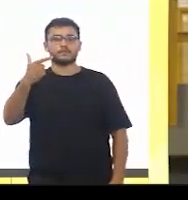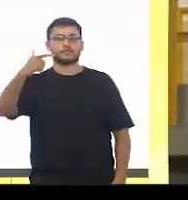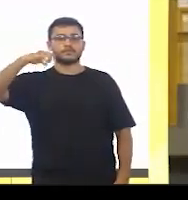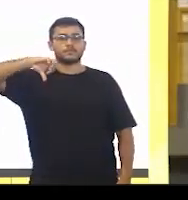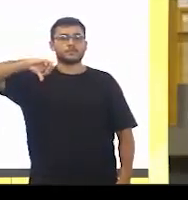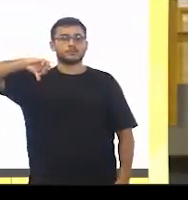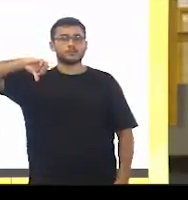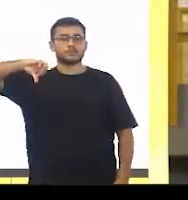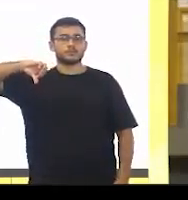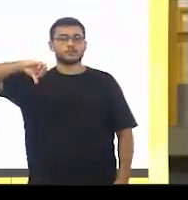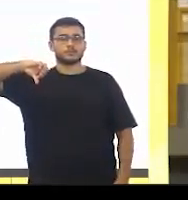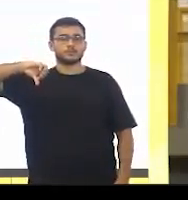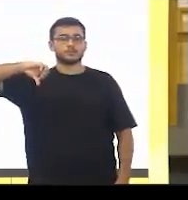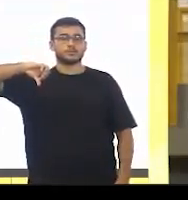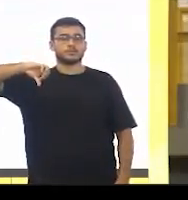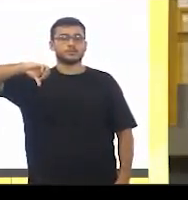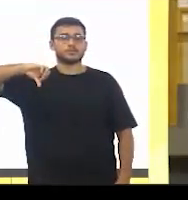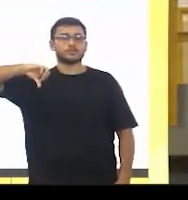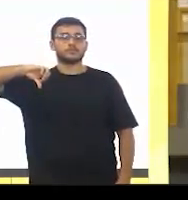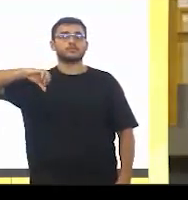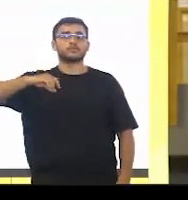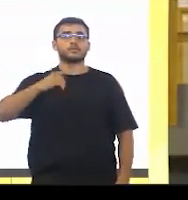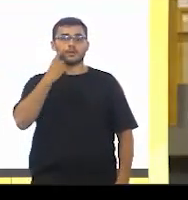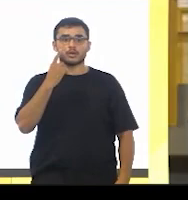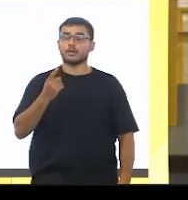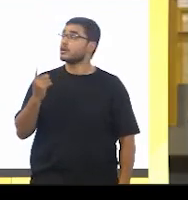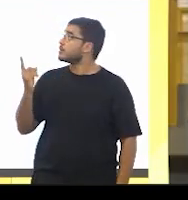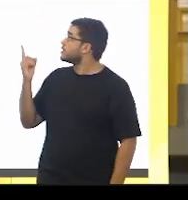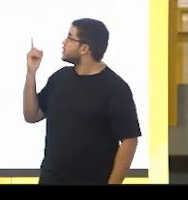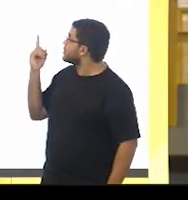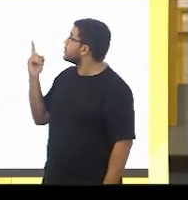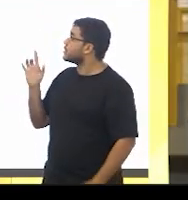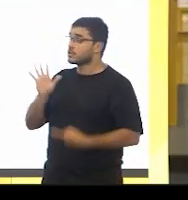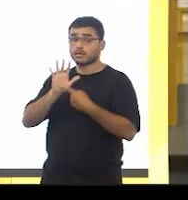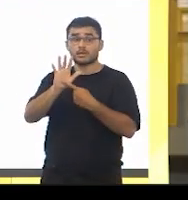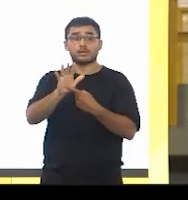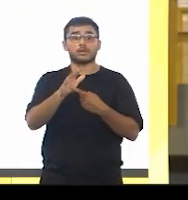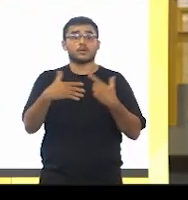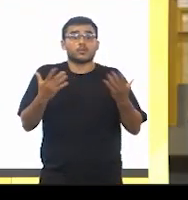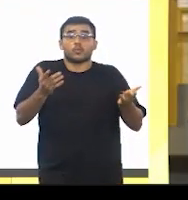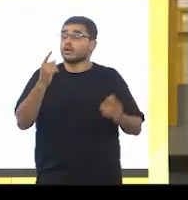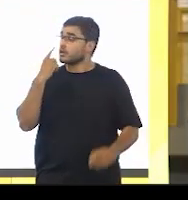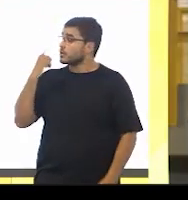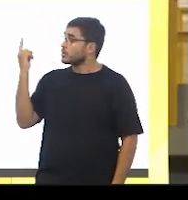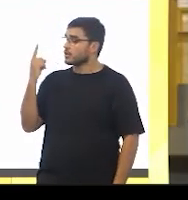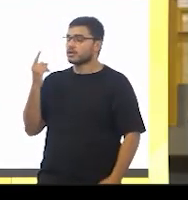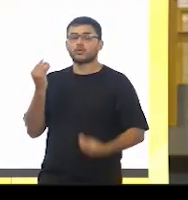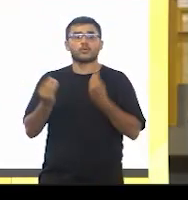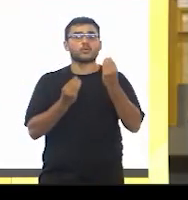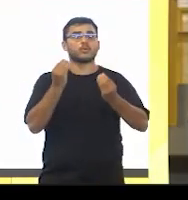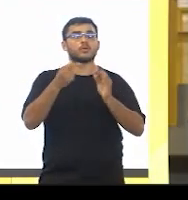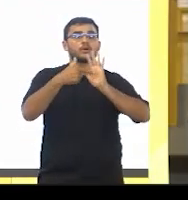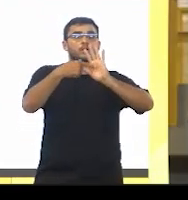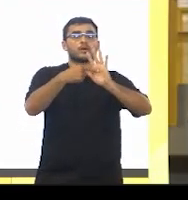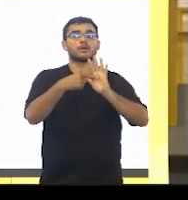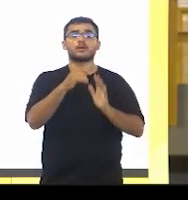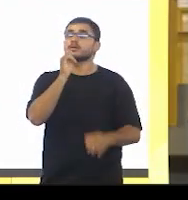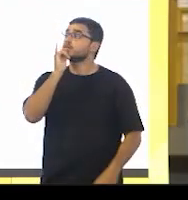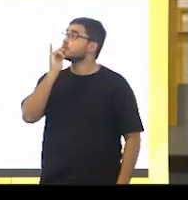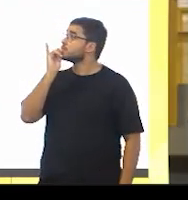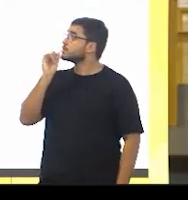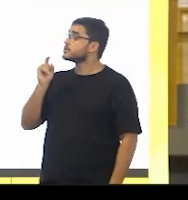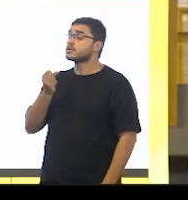Então, essa tabelazinha de coerência pedagógica entre o mínimo e o máximo, ela vai começar a lhe nortear